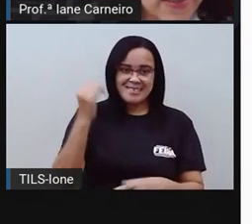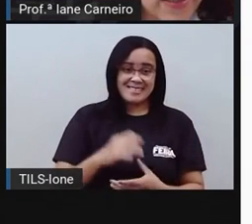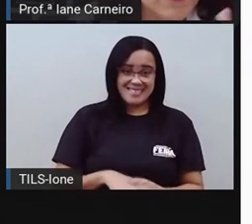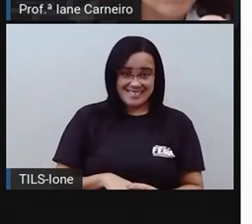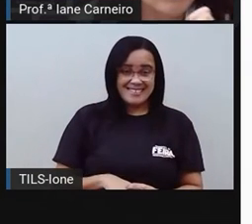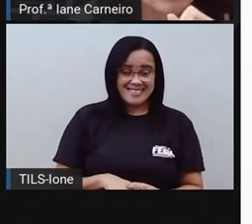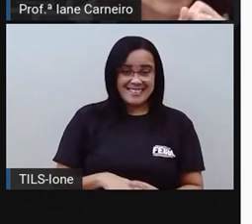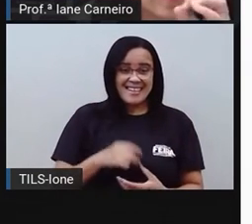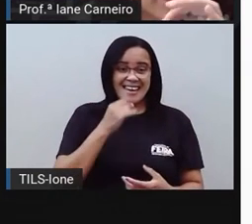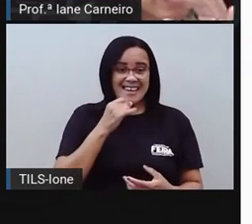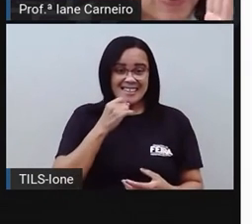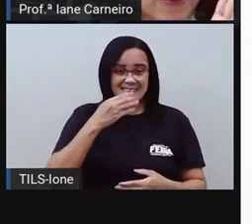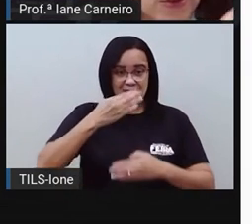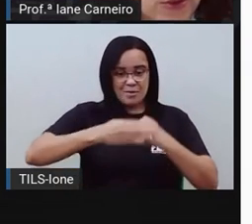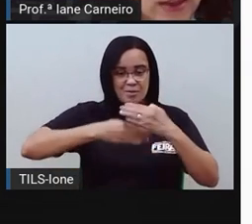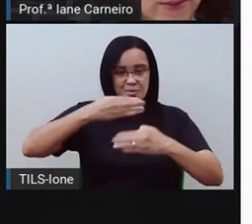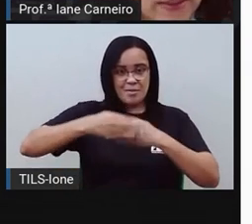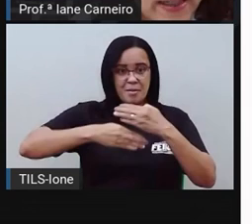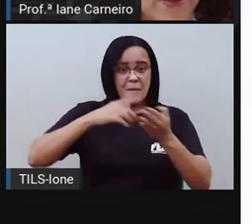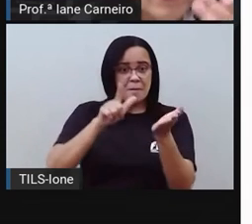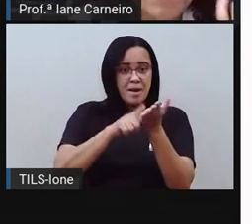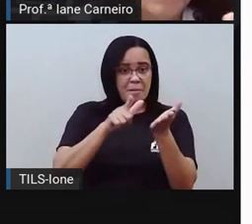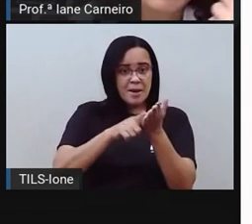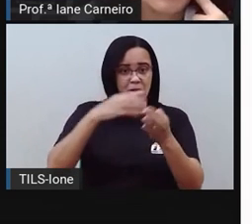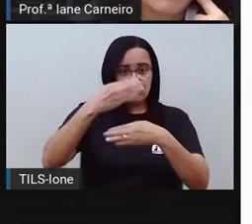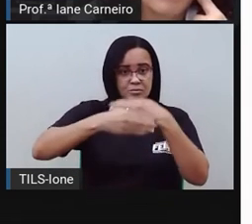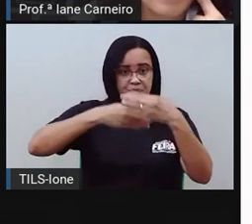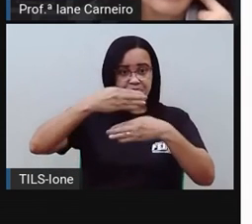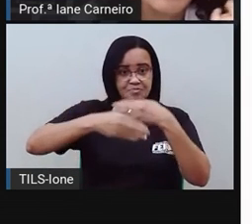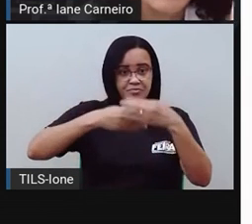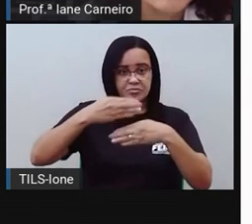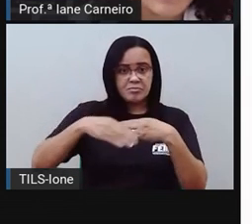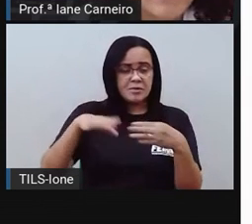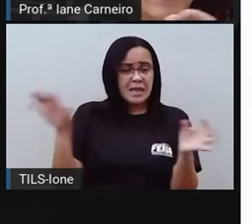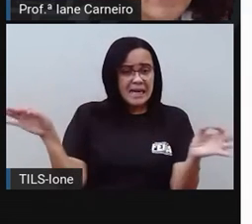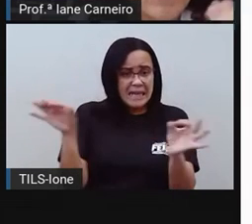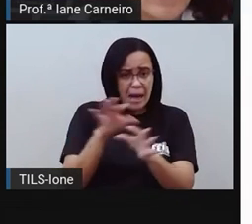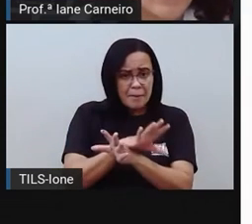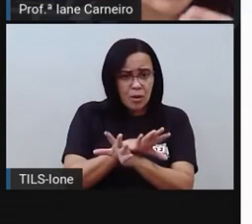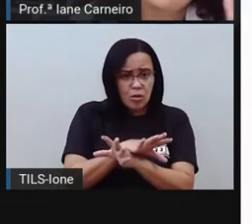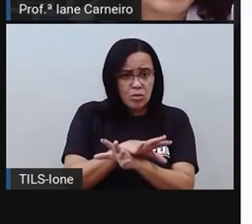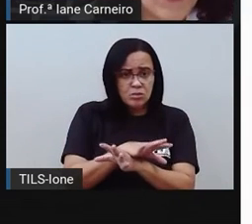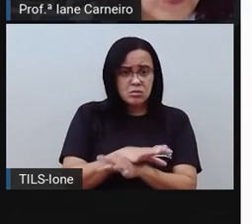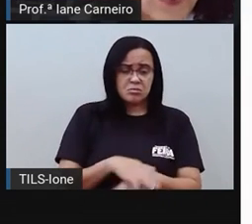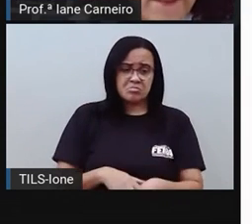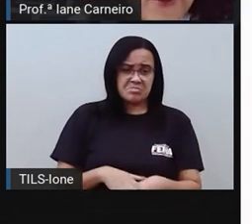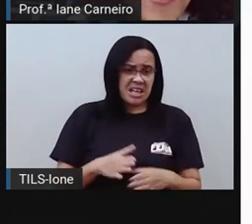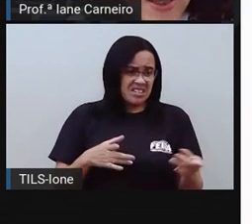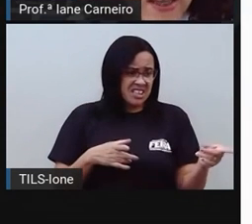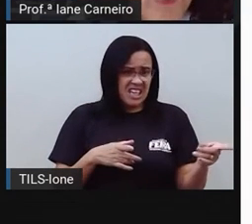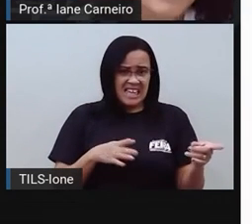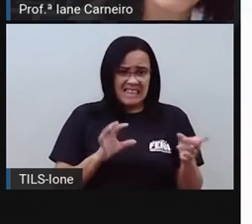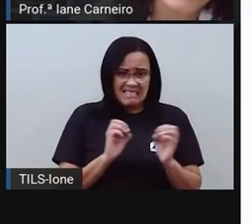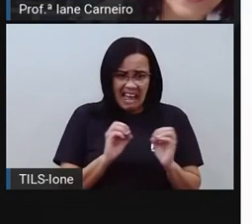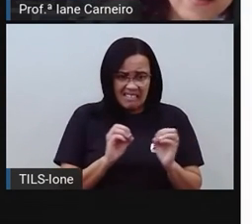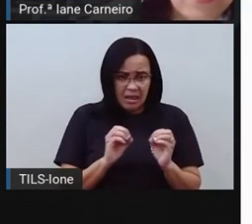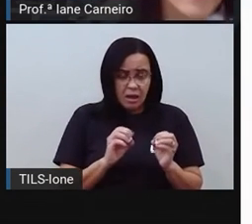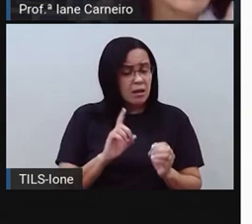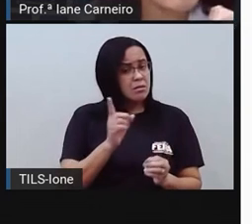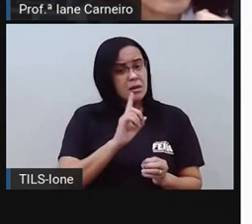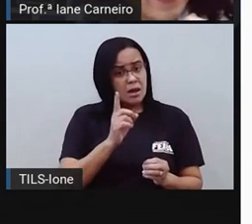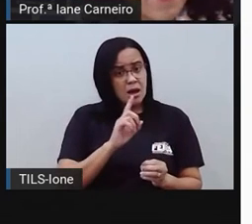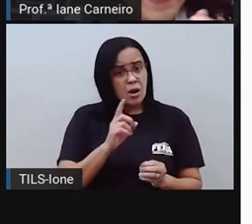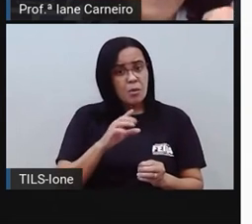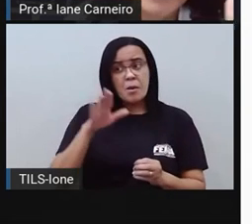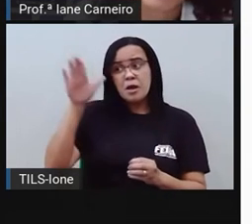foi no banheiro, usou papel higiênico todo lá do banheiro. Você perguntou ao papai, onde é que fica outro papel higiênico para eu colocar no